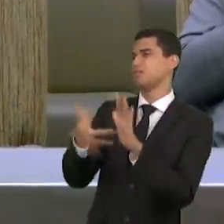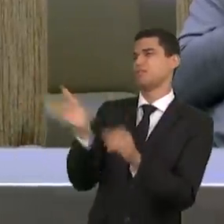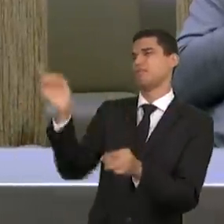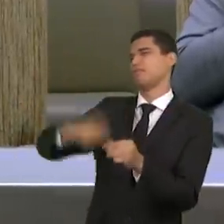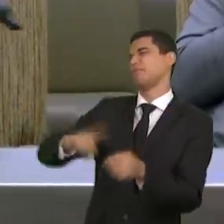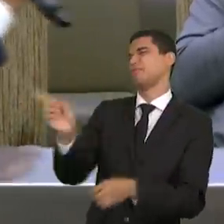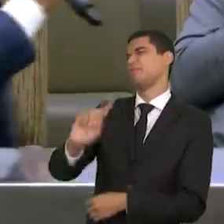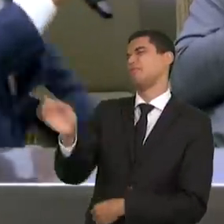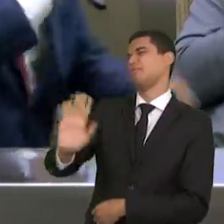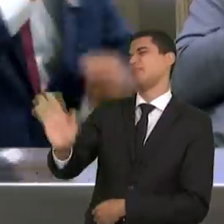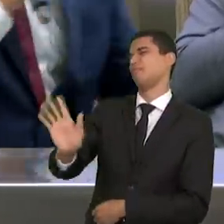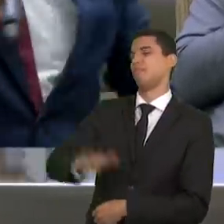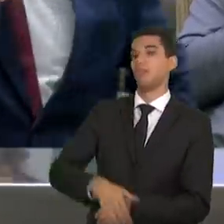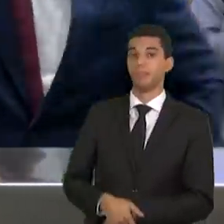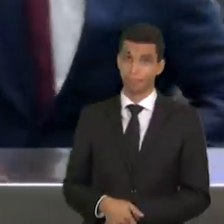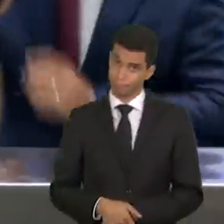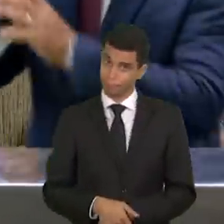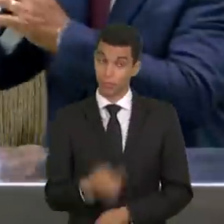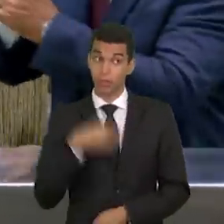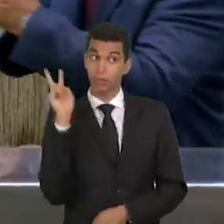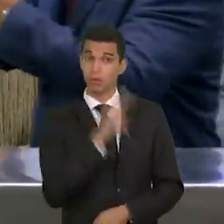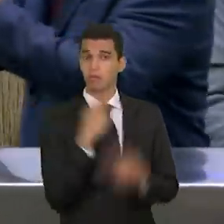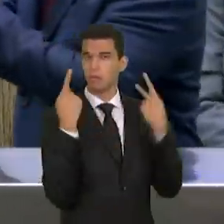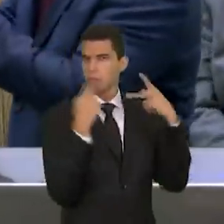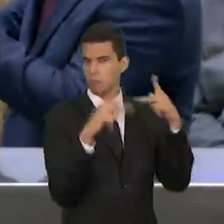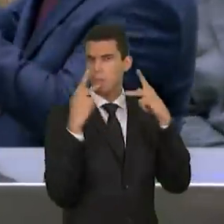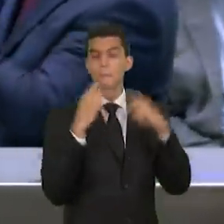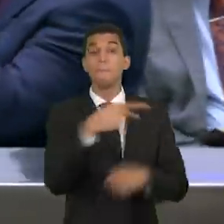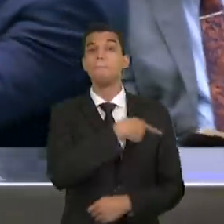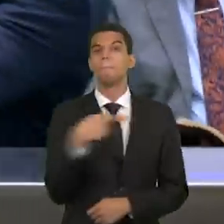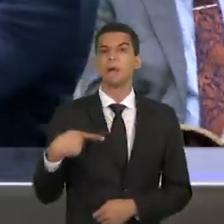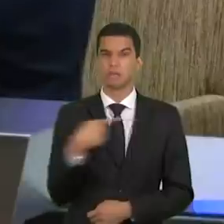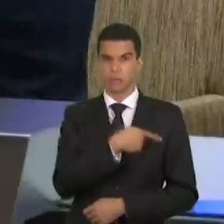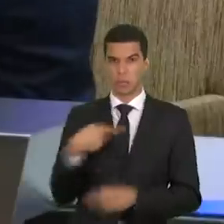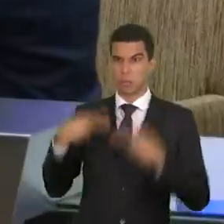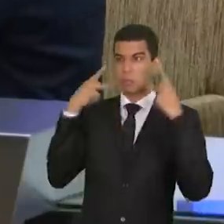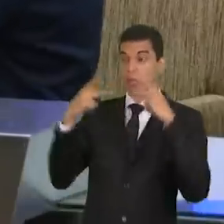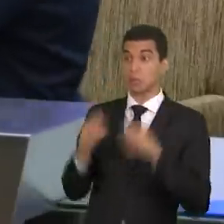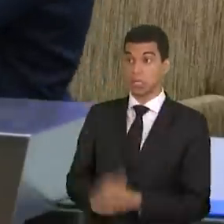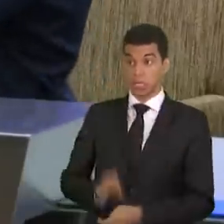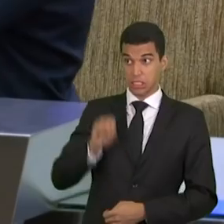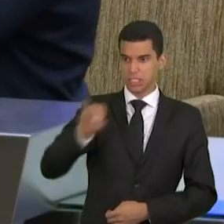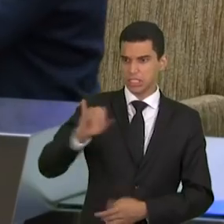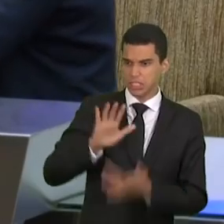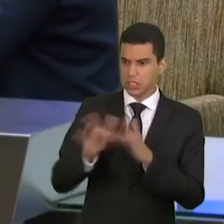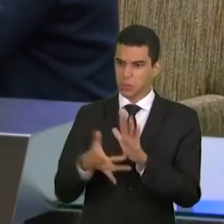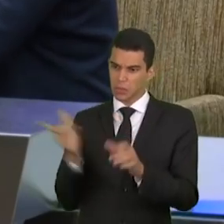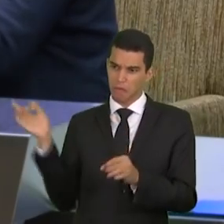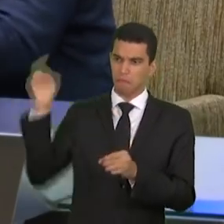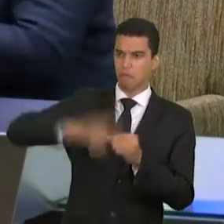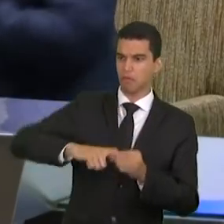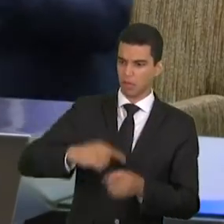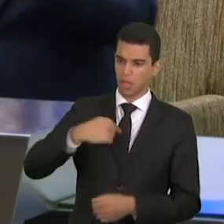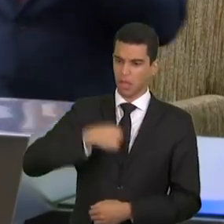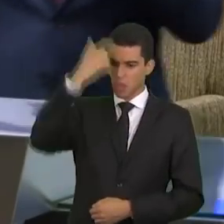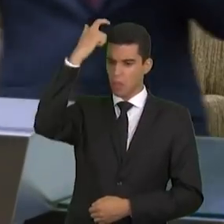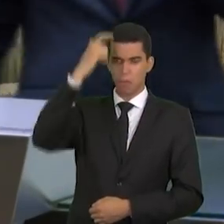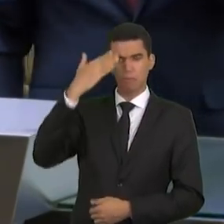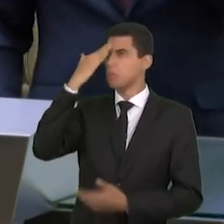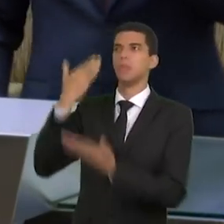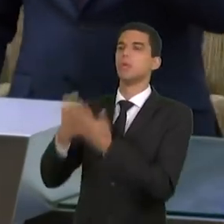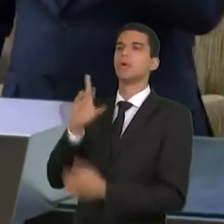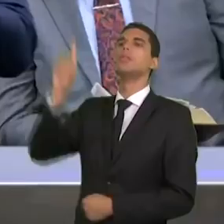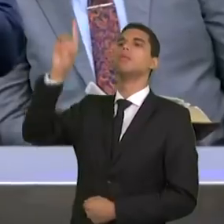pastor pregando com muita veemência e dizendo: se Jesus voltar, eu me torno ateu. Ele já é ateu,